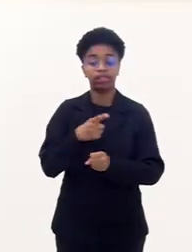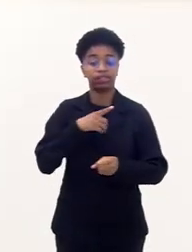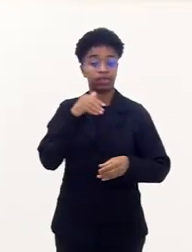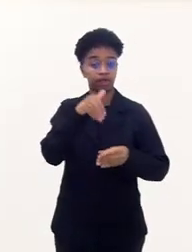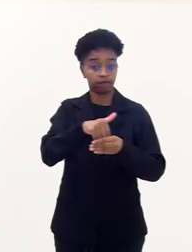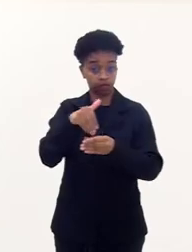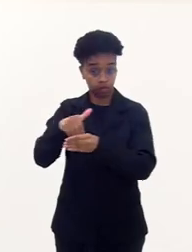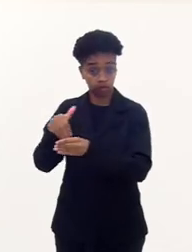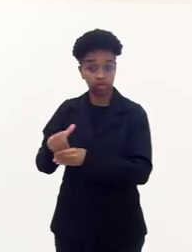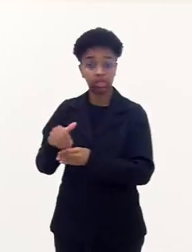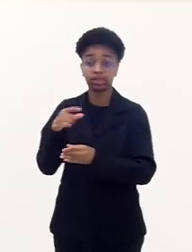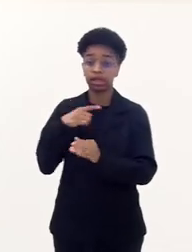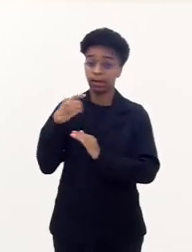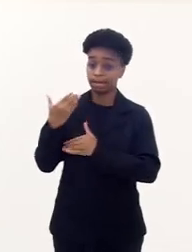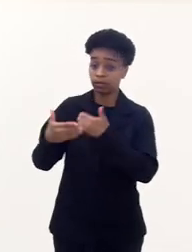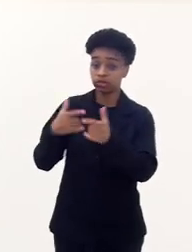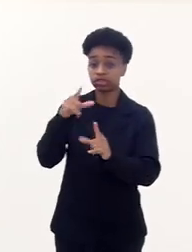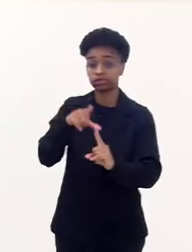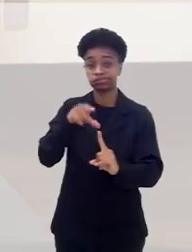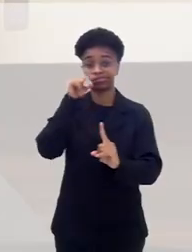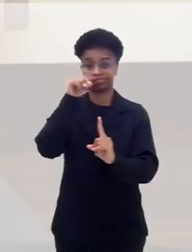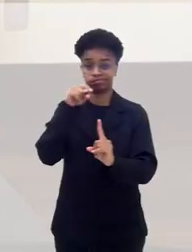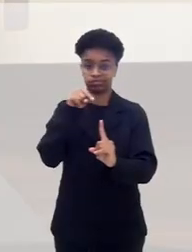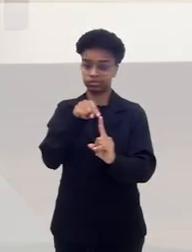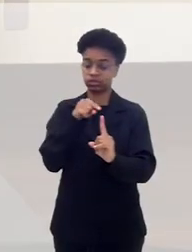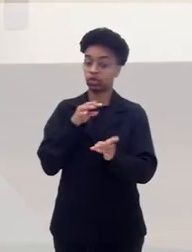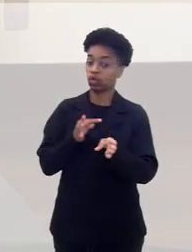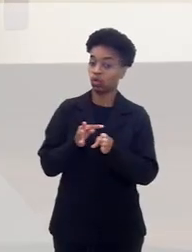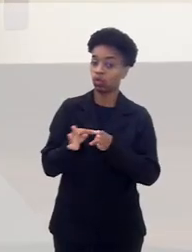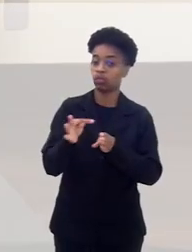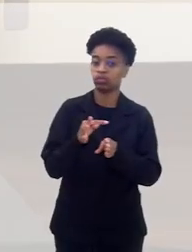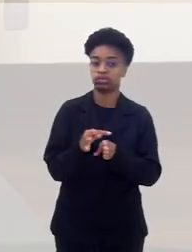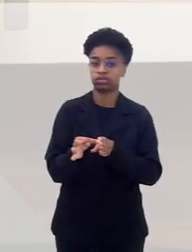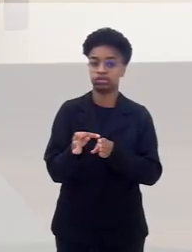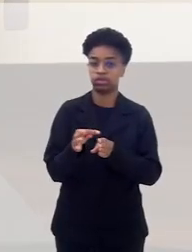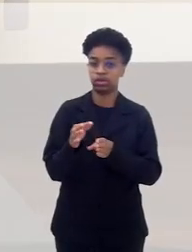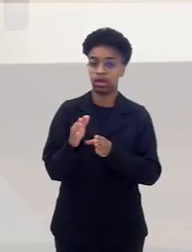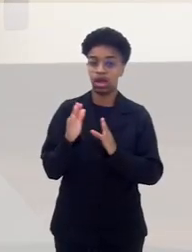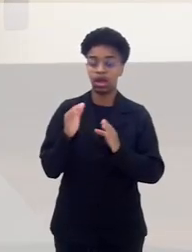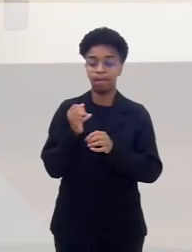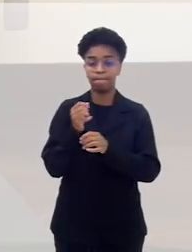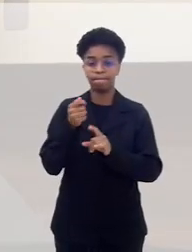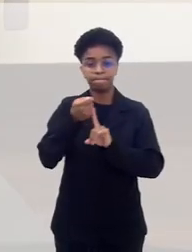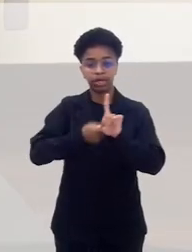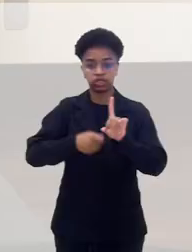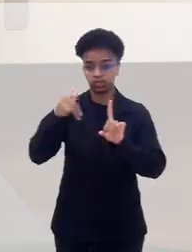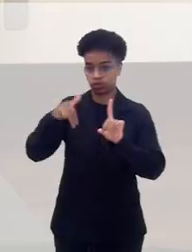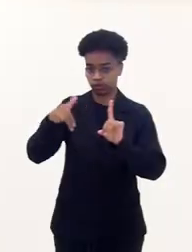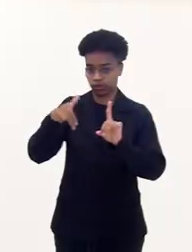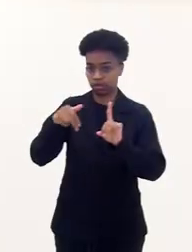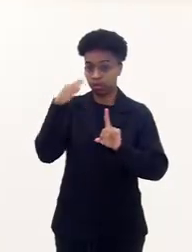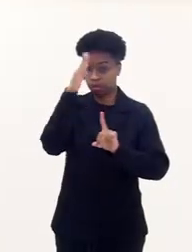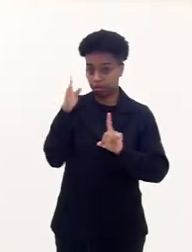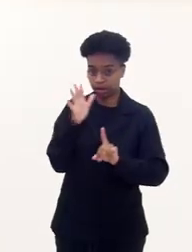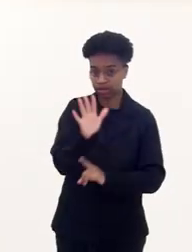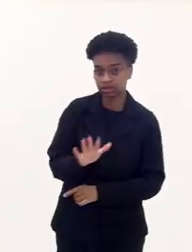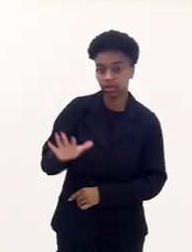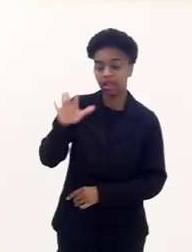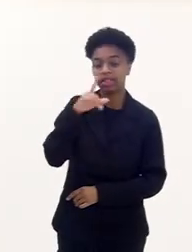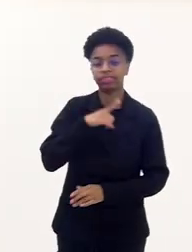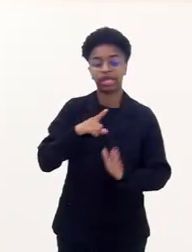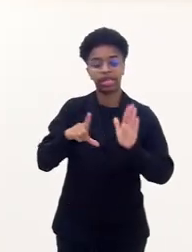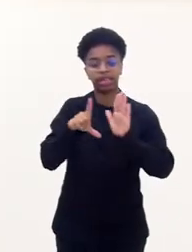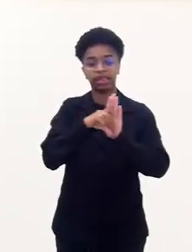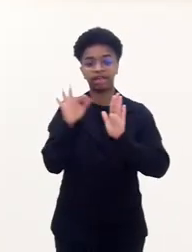eleições né ou o processo de escolha para conselheiras tutelares em novembro no Brasil todo uma lei federal